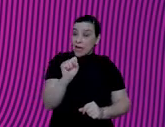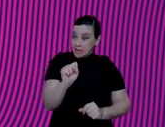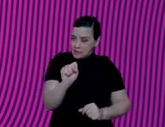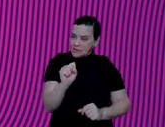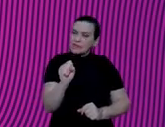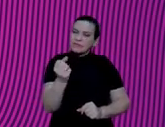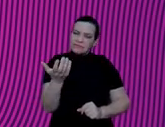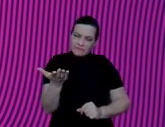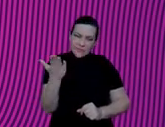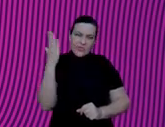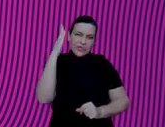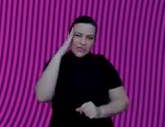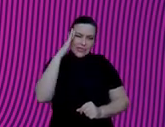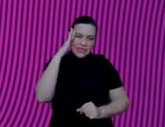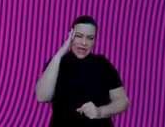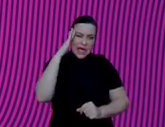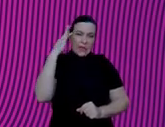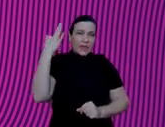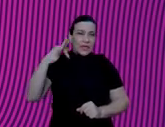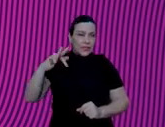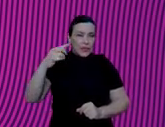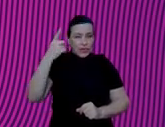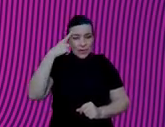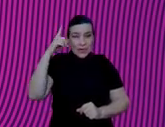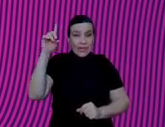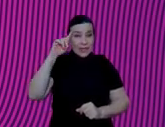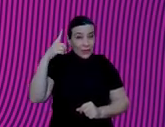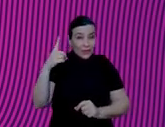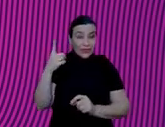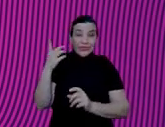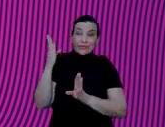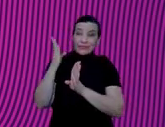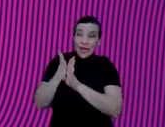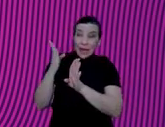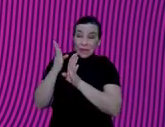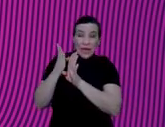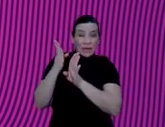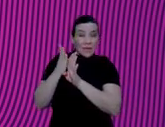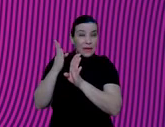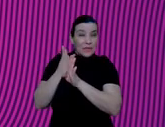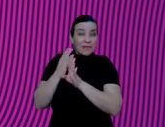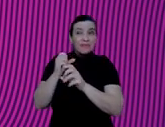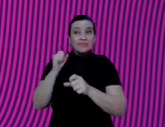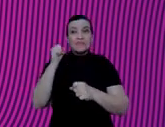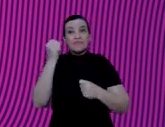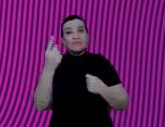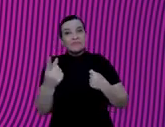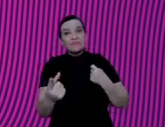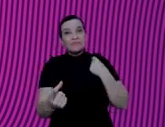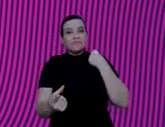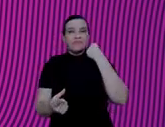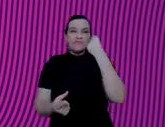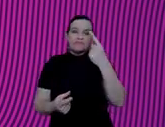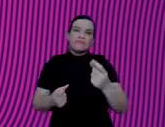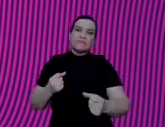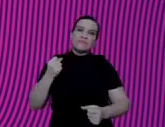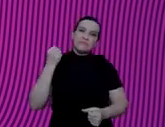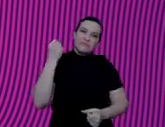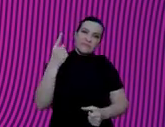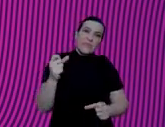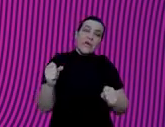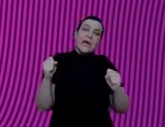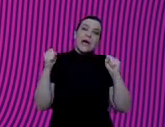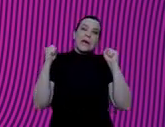praticamente todos os dias sabemos que em situações muito excepcionais você pode fazer uso pontual de